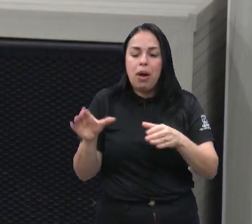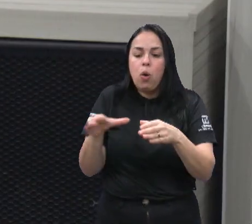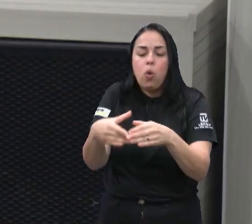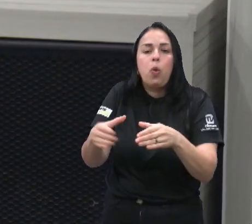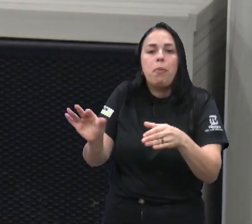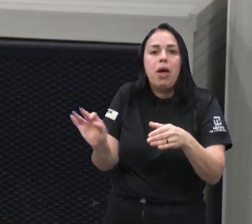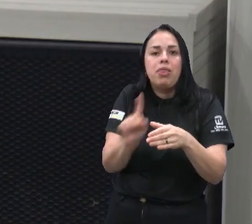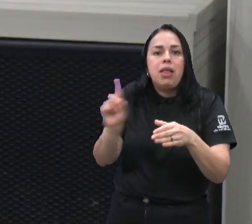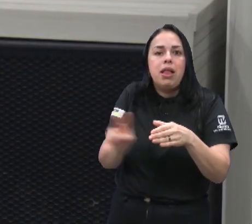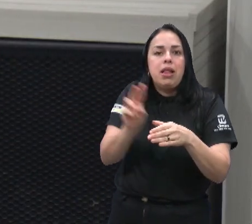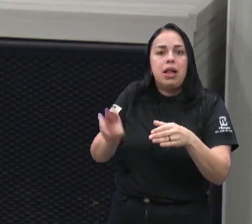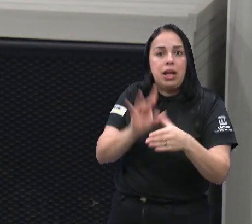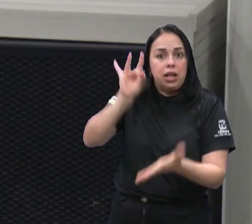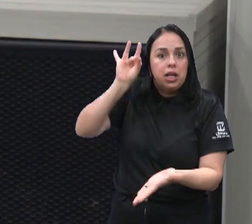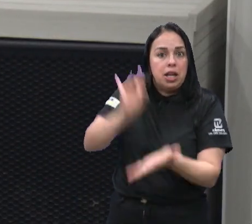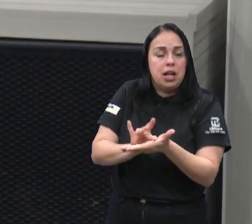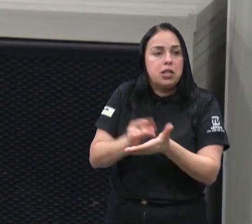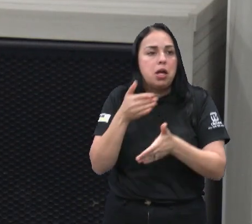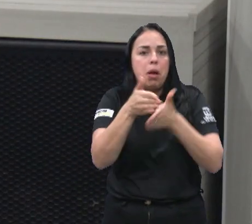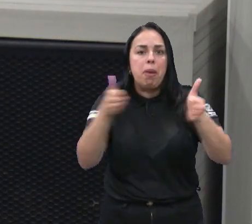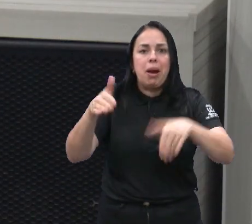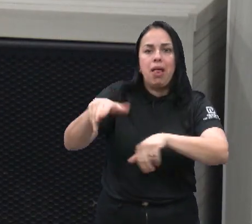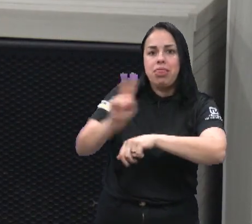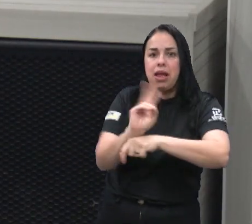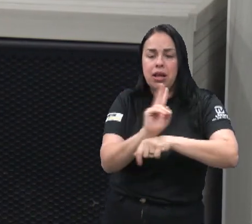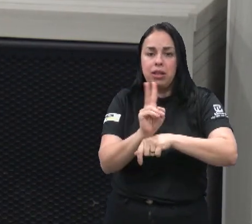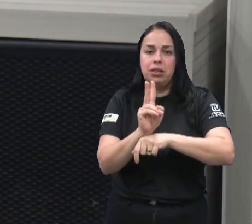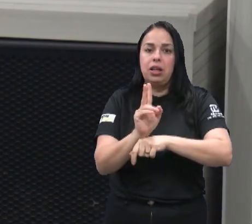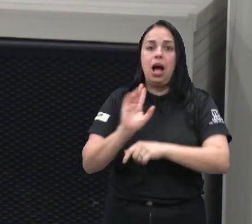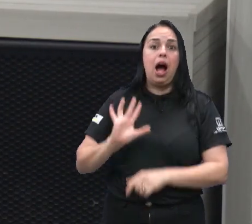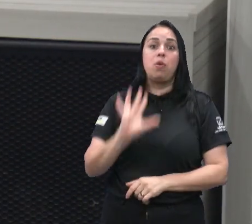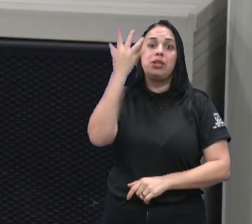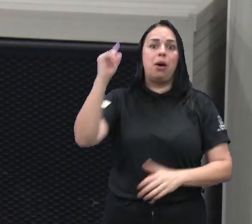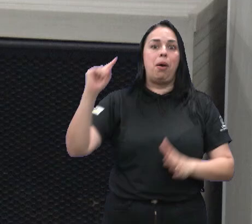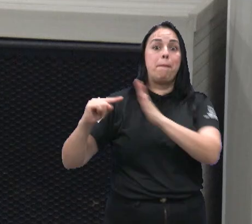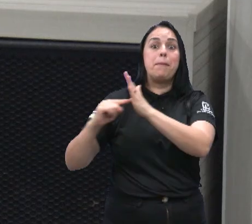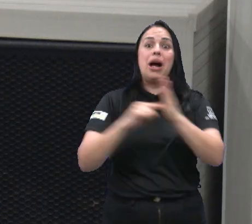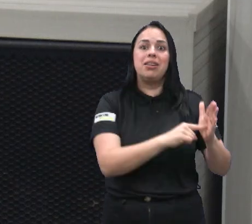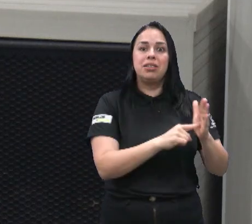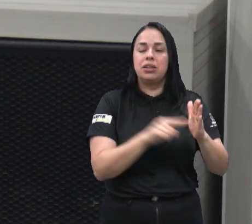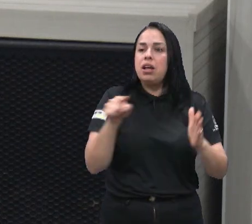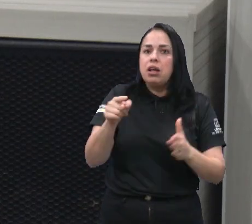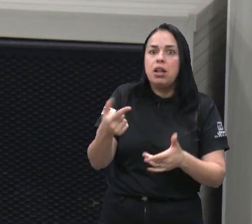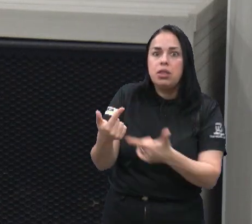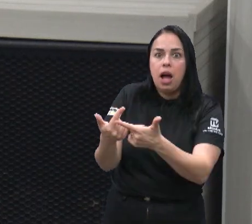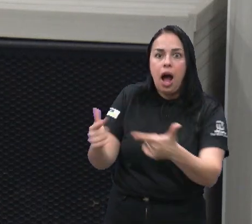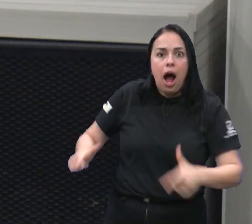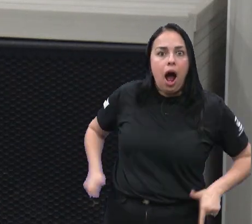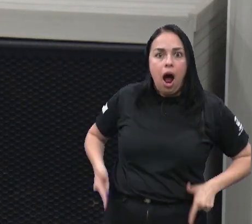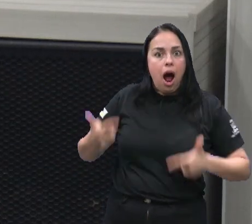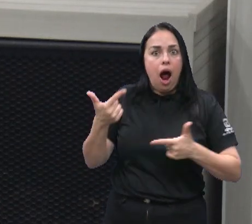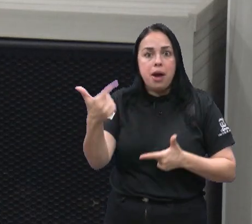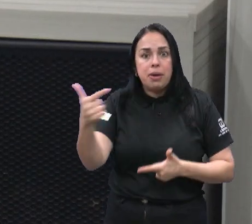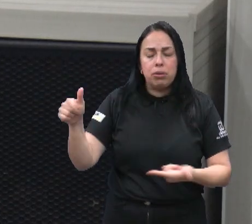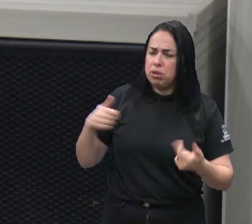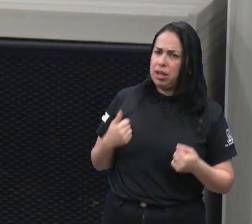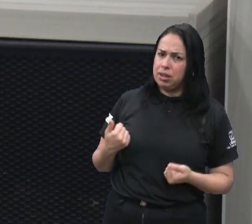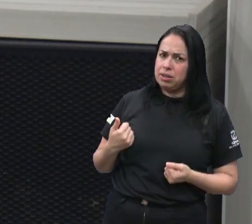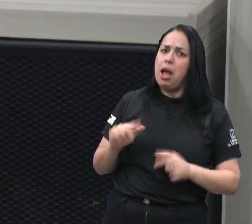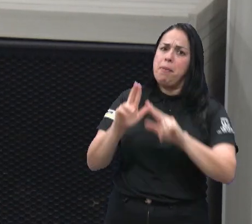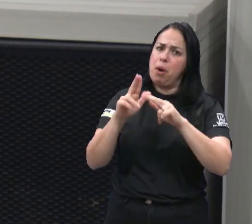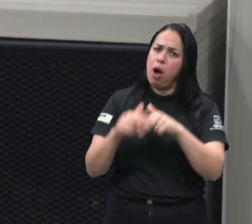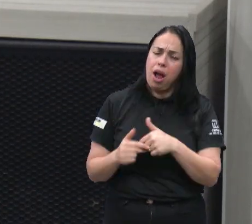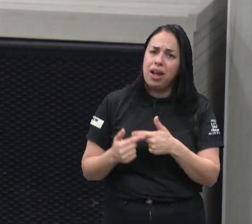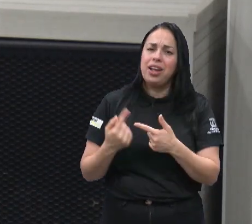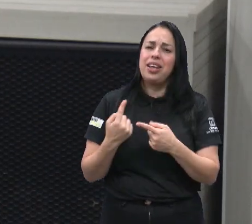agora efetivamente nas ruas. Chegou para nós uma denúncia que os guardas estão desarmados nas ruas, né? Então é importante, e eu